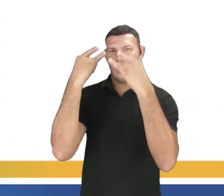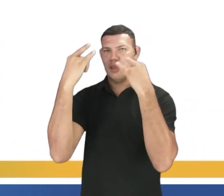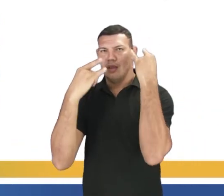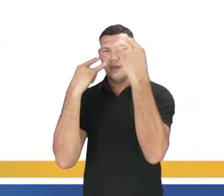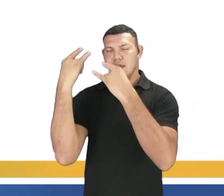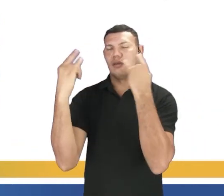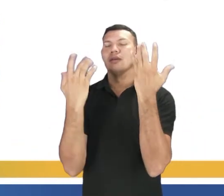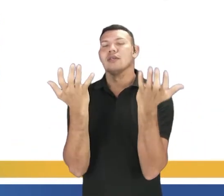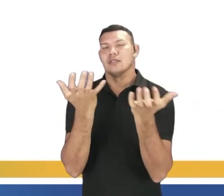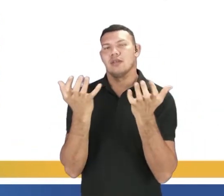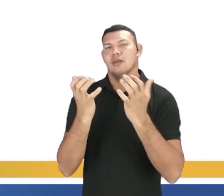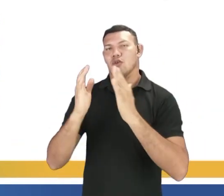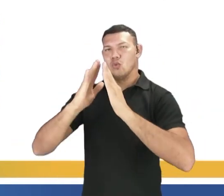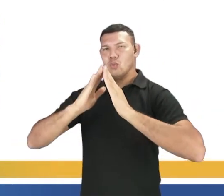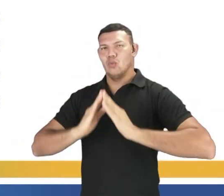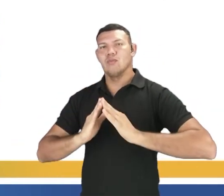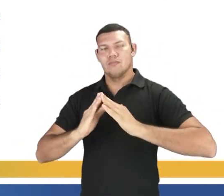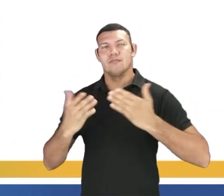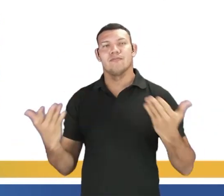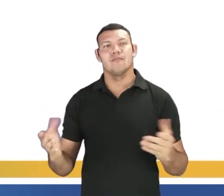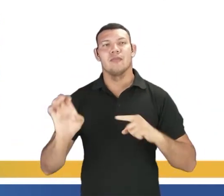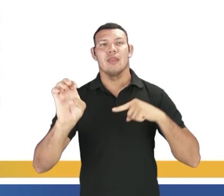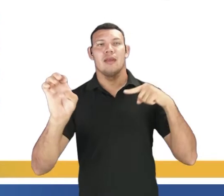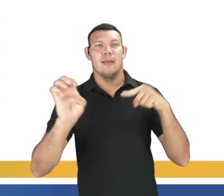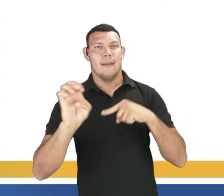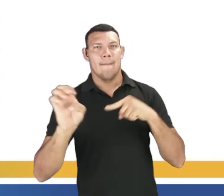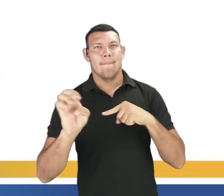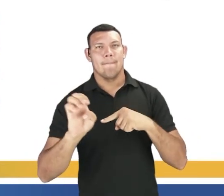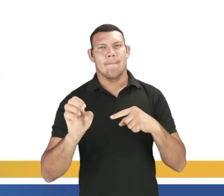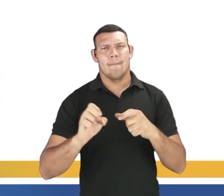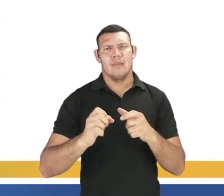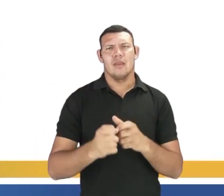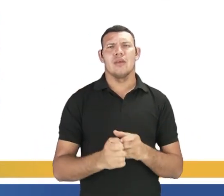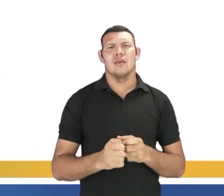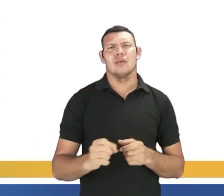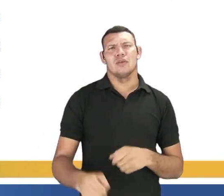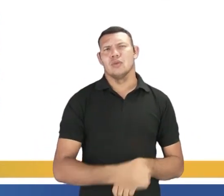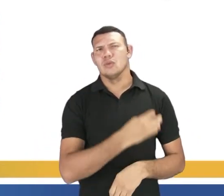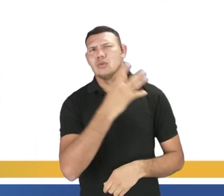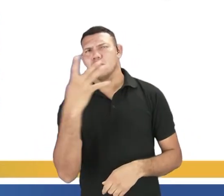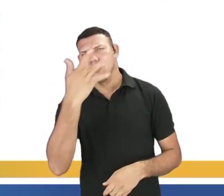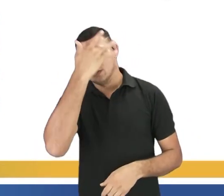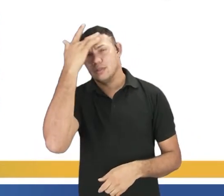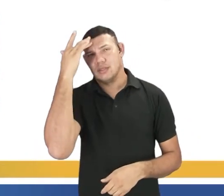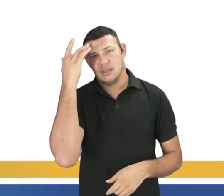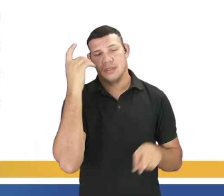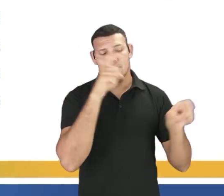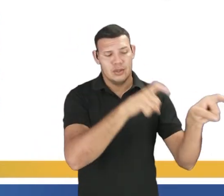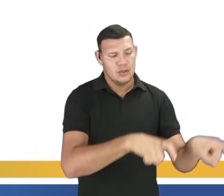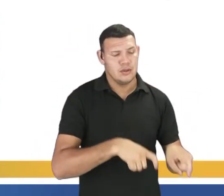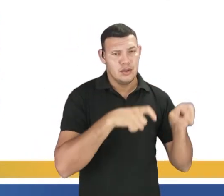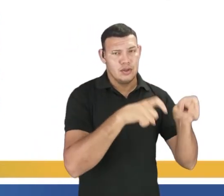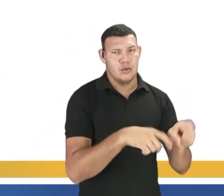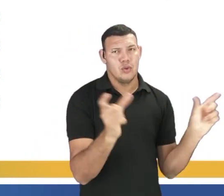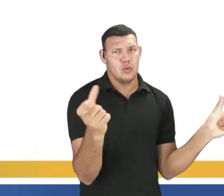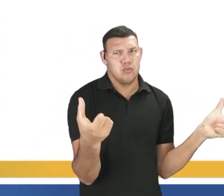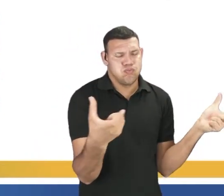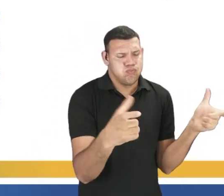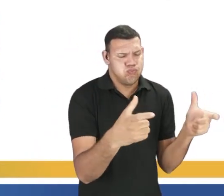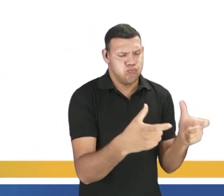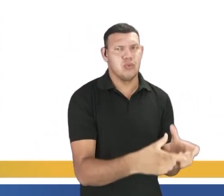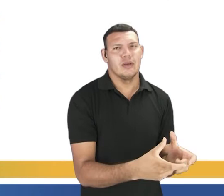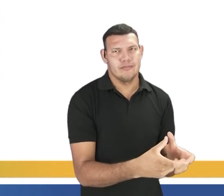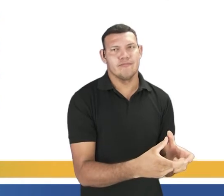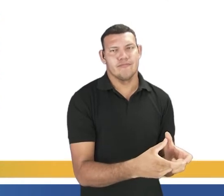preferindo morar nelas. E letra E. A grande quantidade de pessoas que vivendo no campo, que diminuía a oferta de